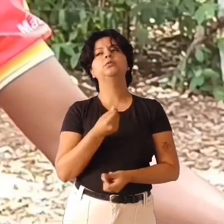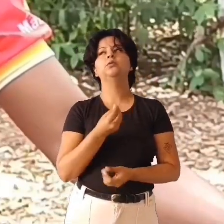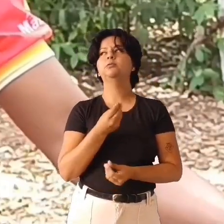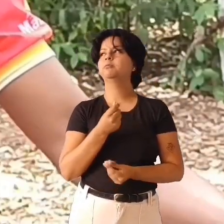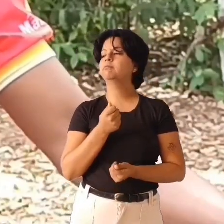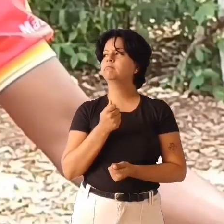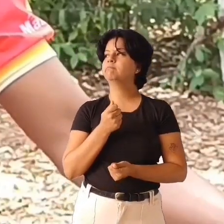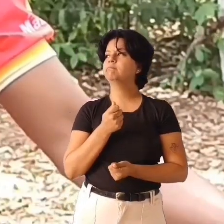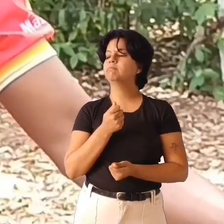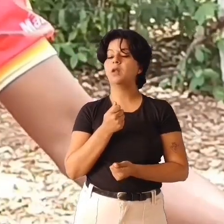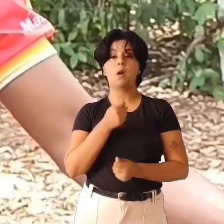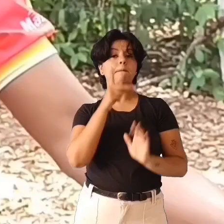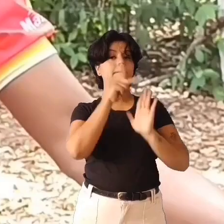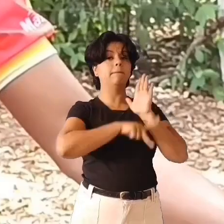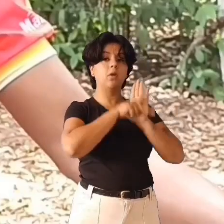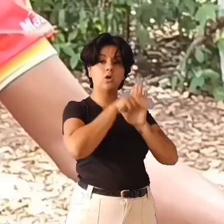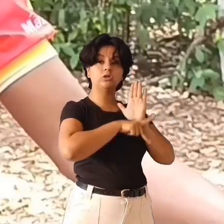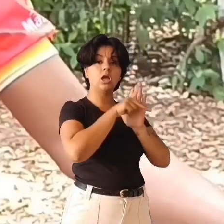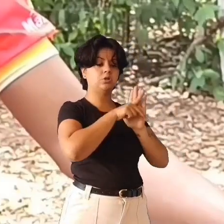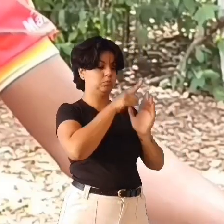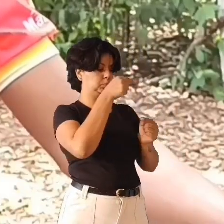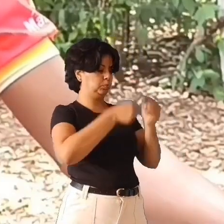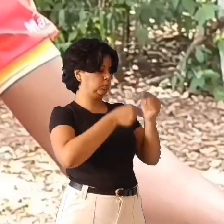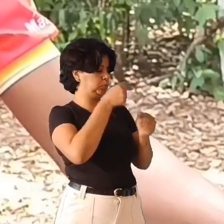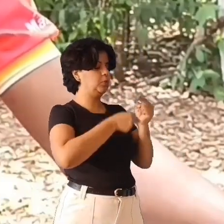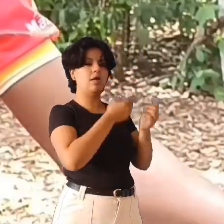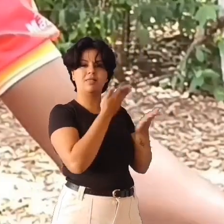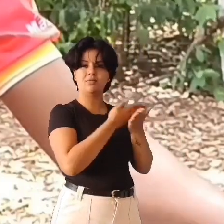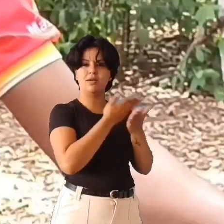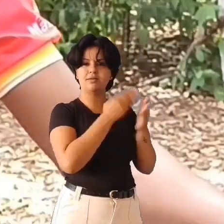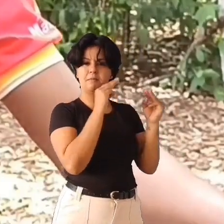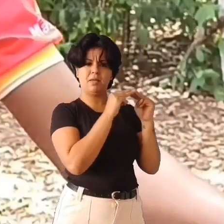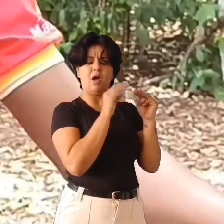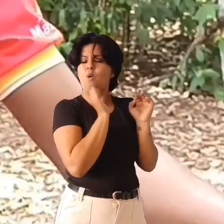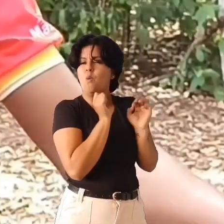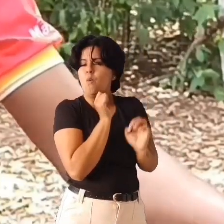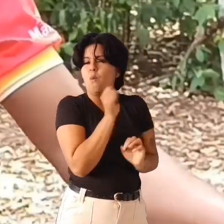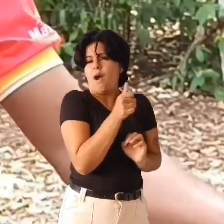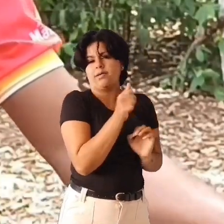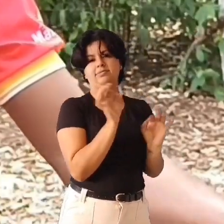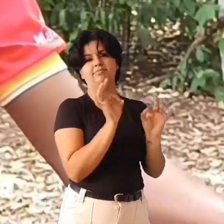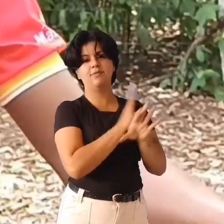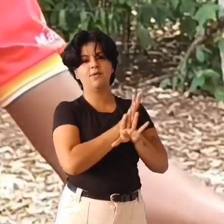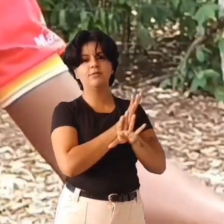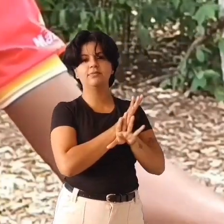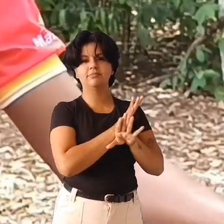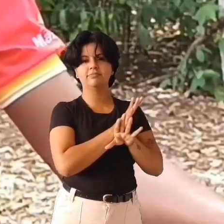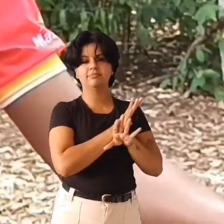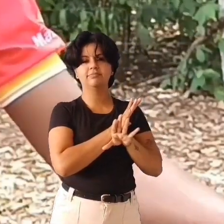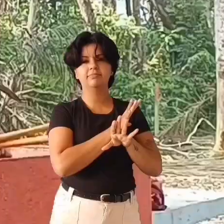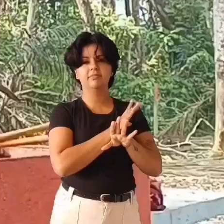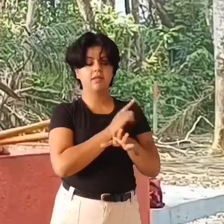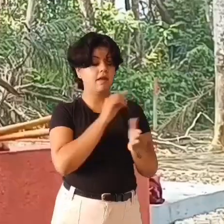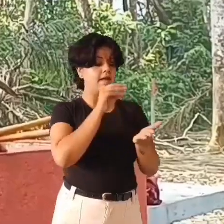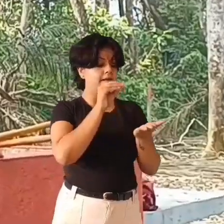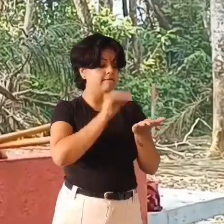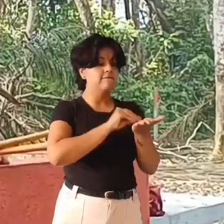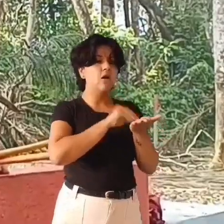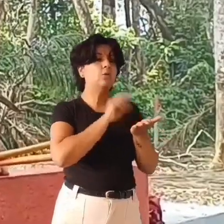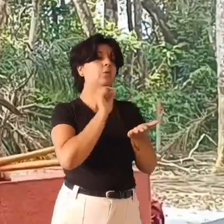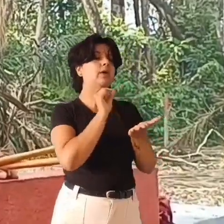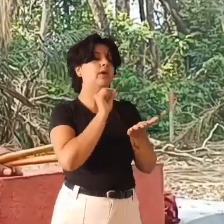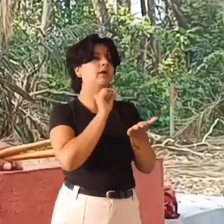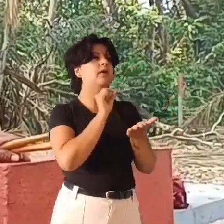o nosso projeto político-pedagógico do Mazagão está quase pronto, falta pouca coisa. Se eu não estou enganado, só falta